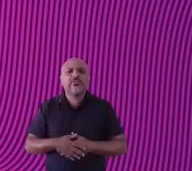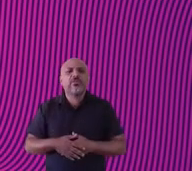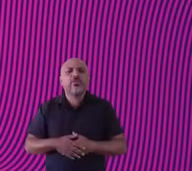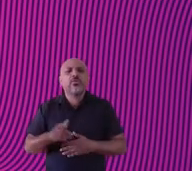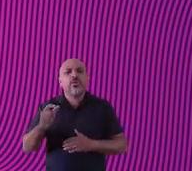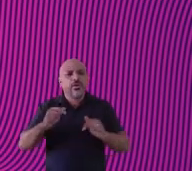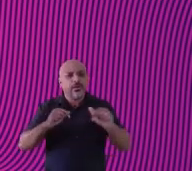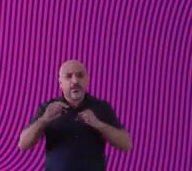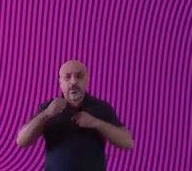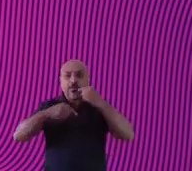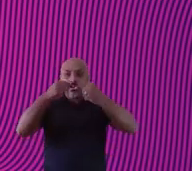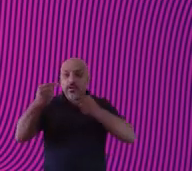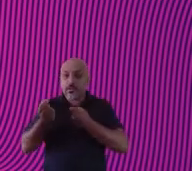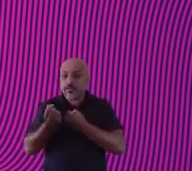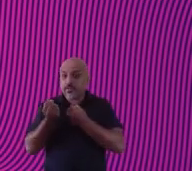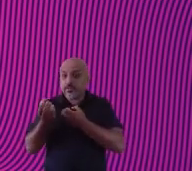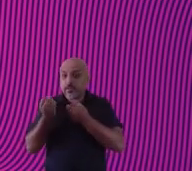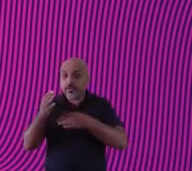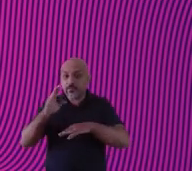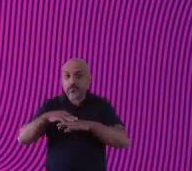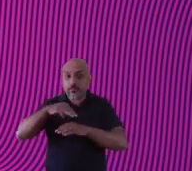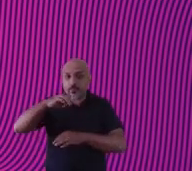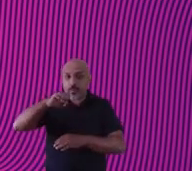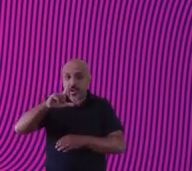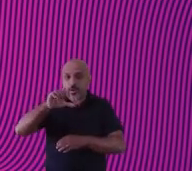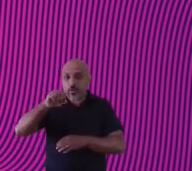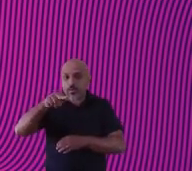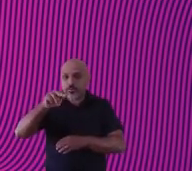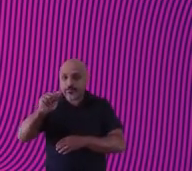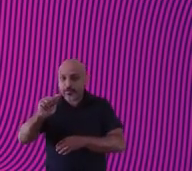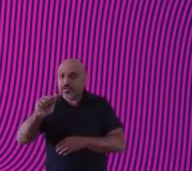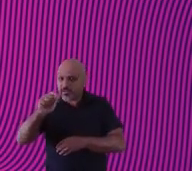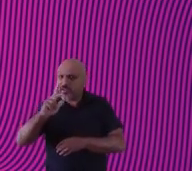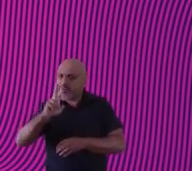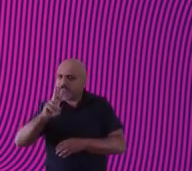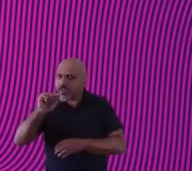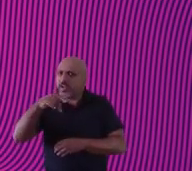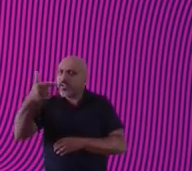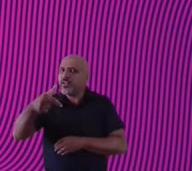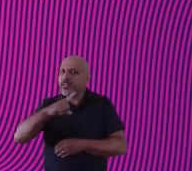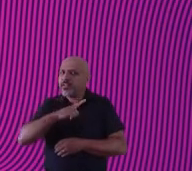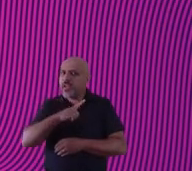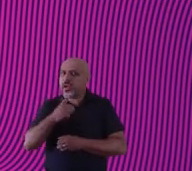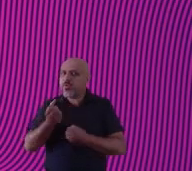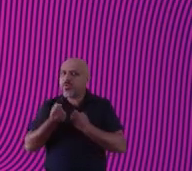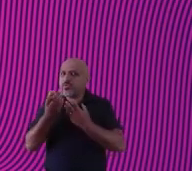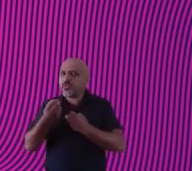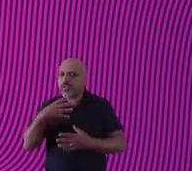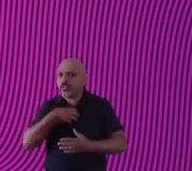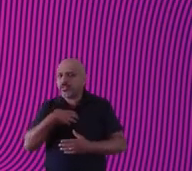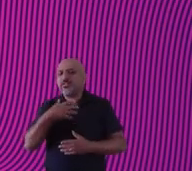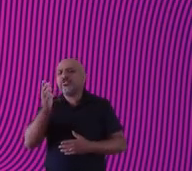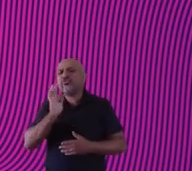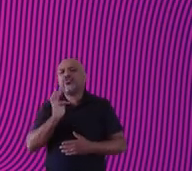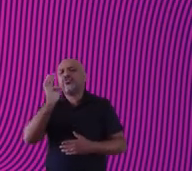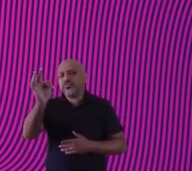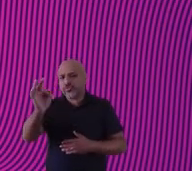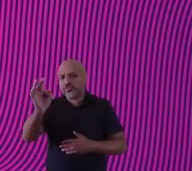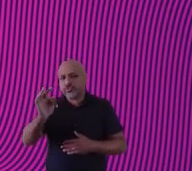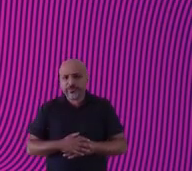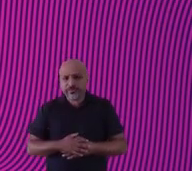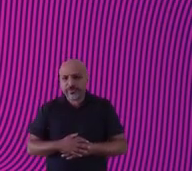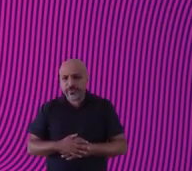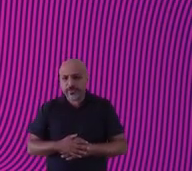extrapolar esses dados para mim Loma vai funcionar os problemas acho que vai ter algum dado nesse sentido no futuro